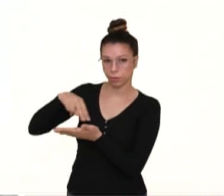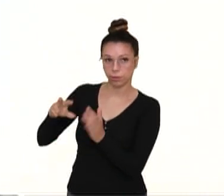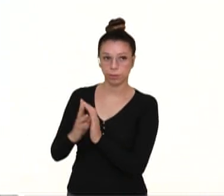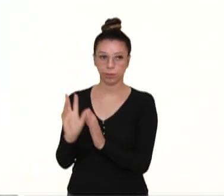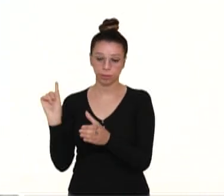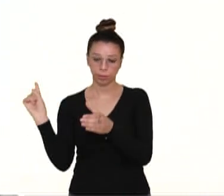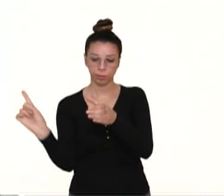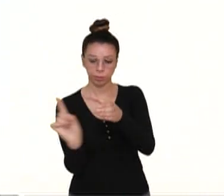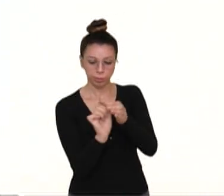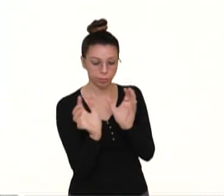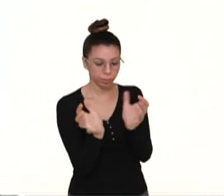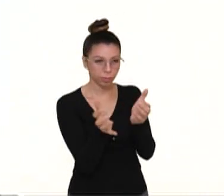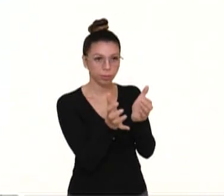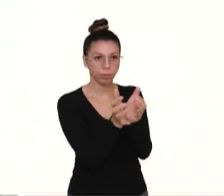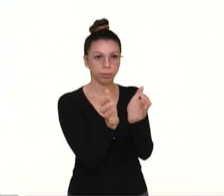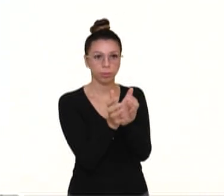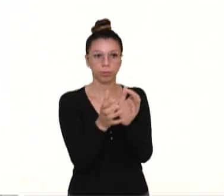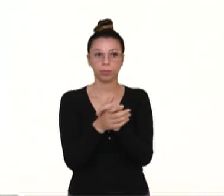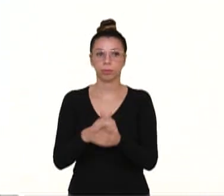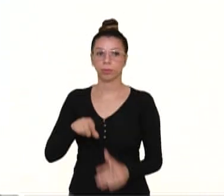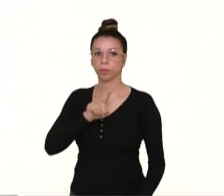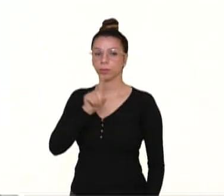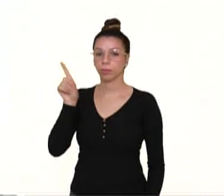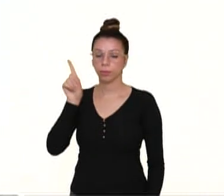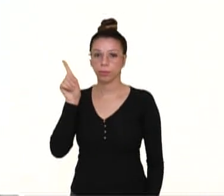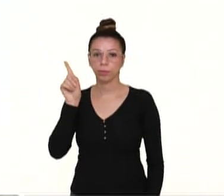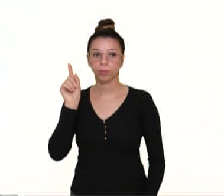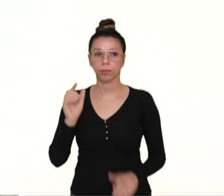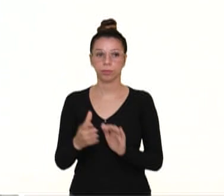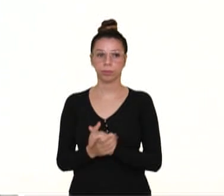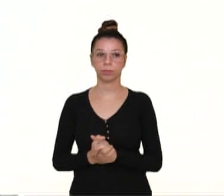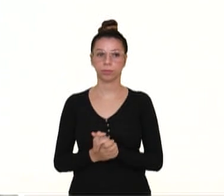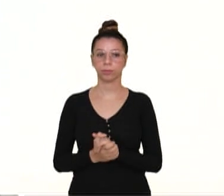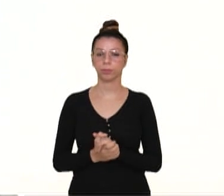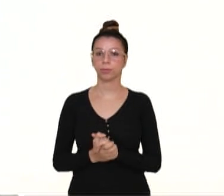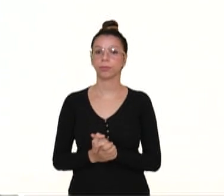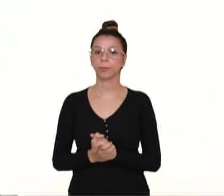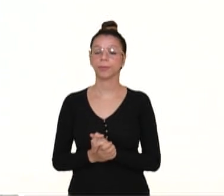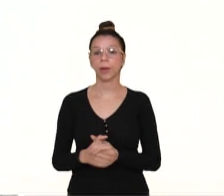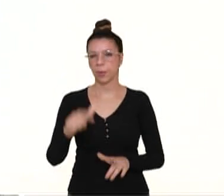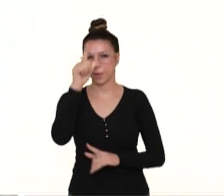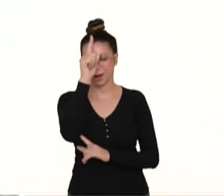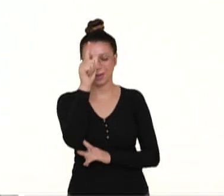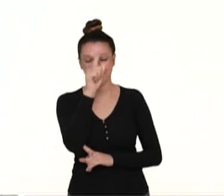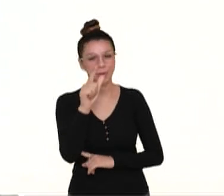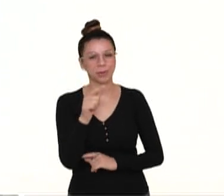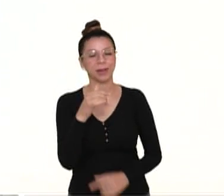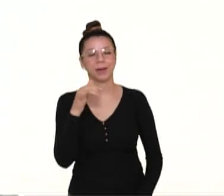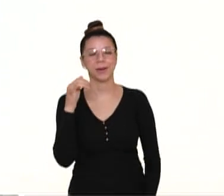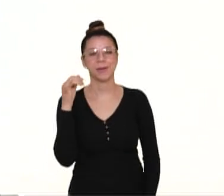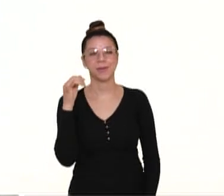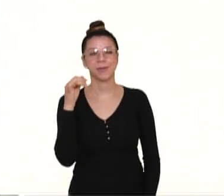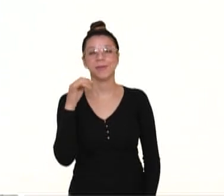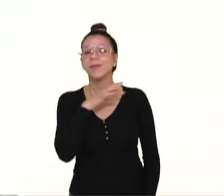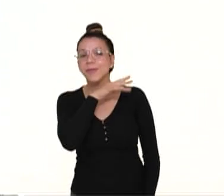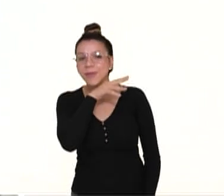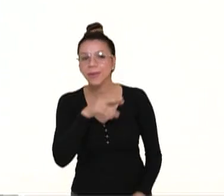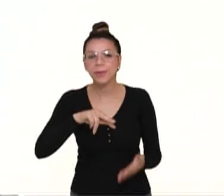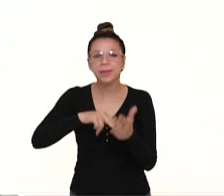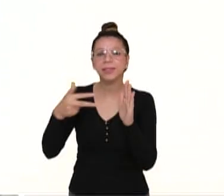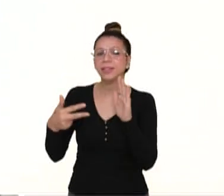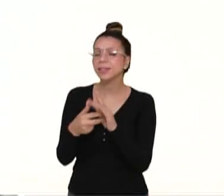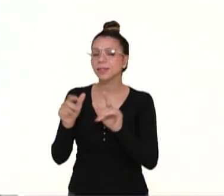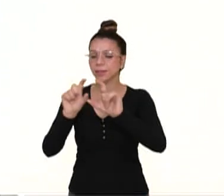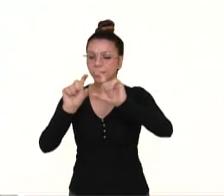dança da Staatsoper unter den Linden. Nossa, meu alemão está um pouco enferrujado. Que